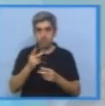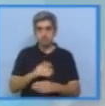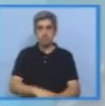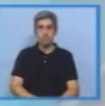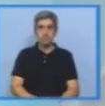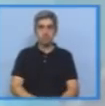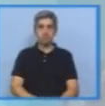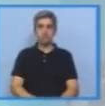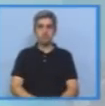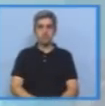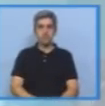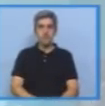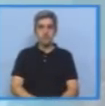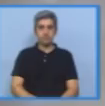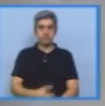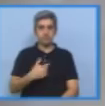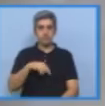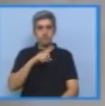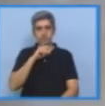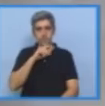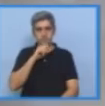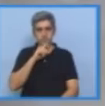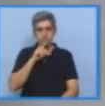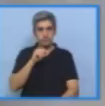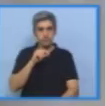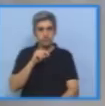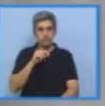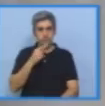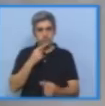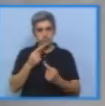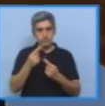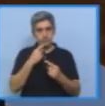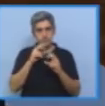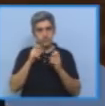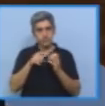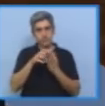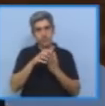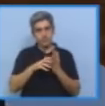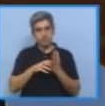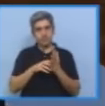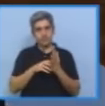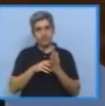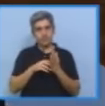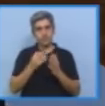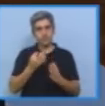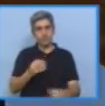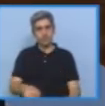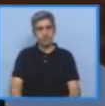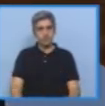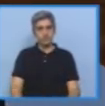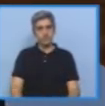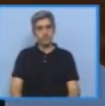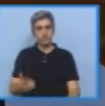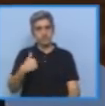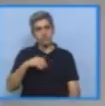E entre nós também tivemos a oportunidade também de dialogar sobre o texto e, de facto, chegávamos